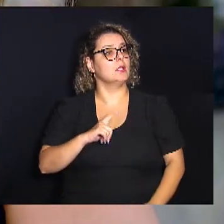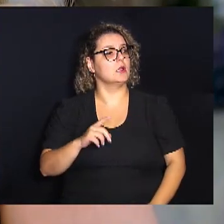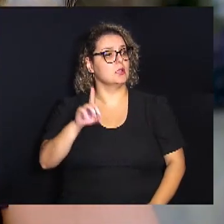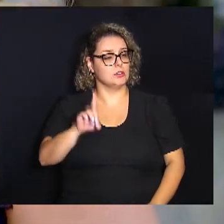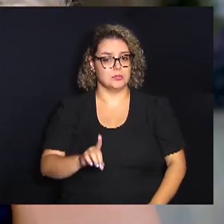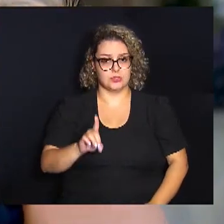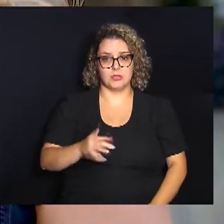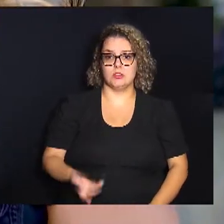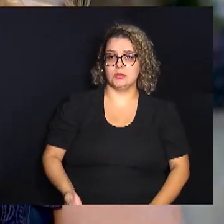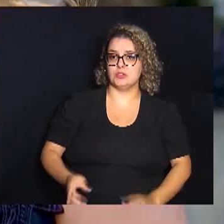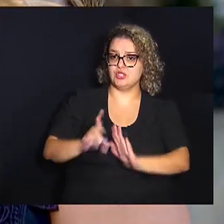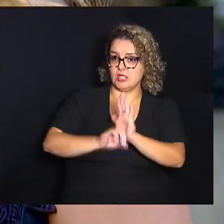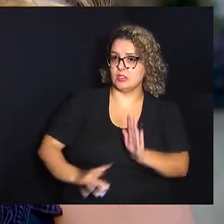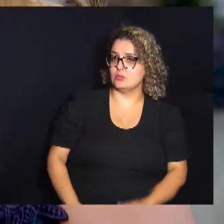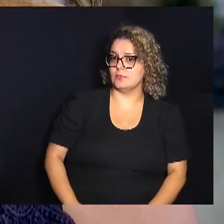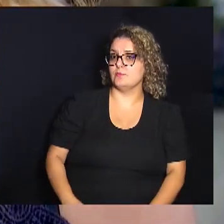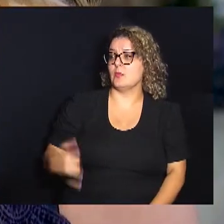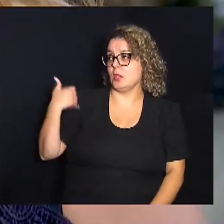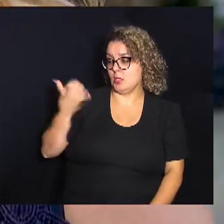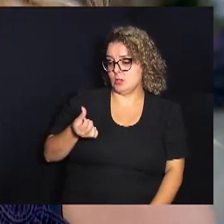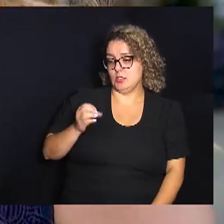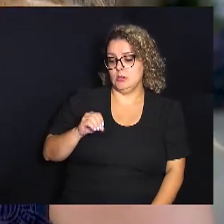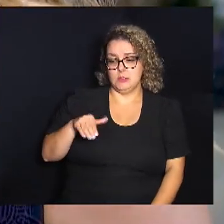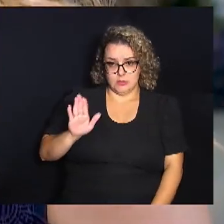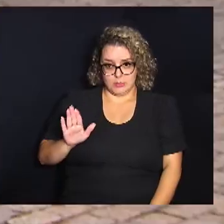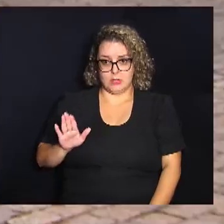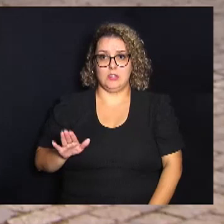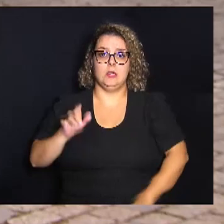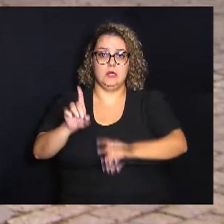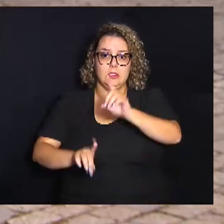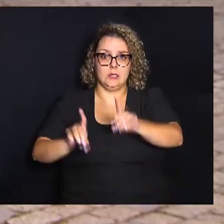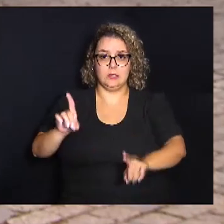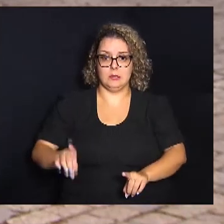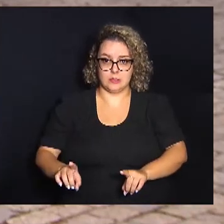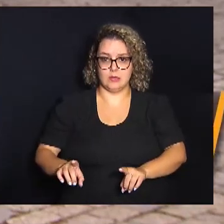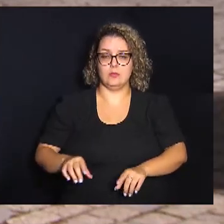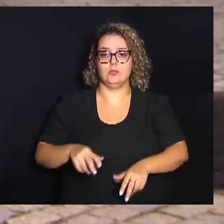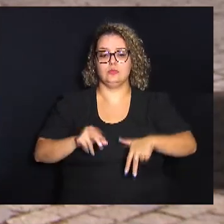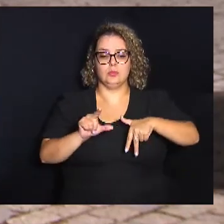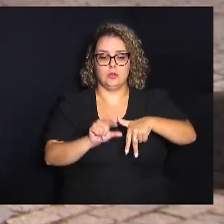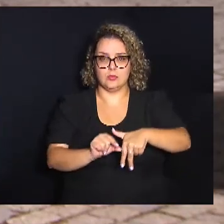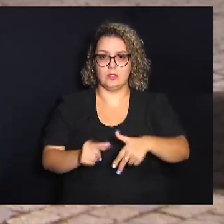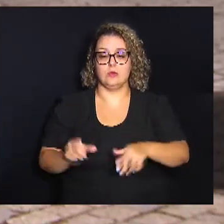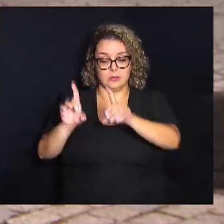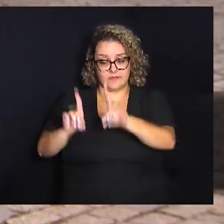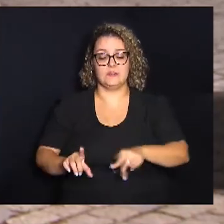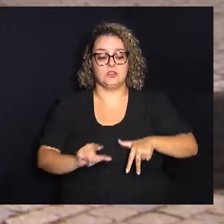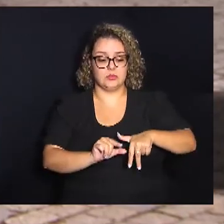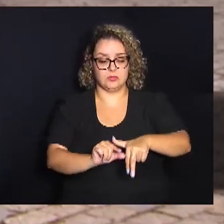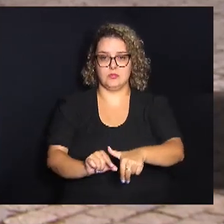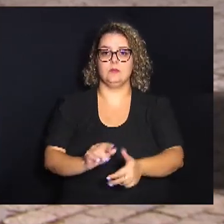de 60 anos e deficientes com deficiência de mobilidade. Quem reside em Campinas pode solicitar